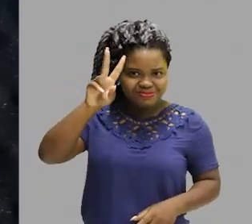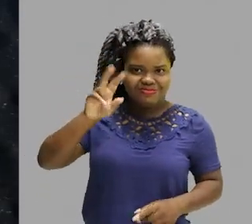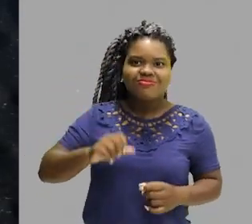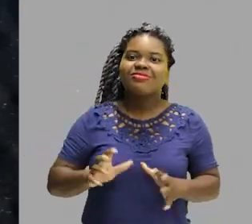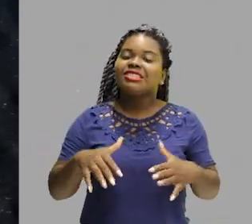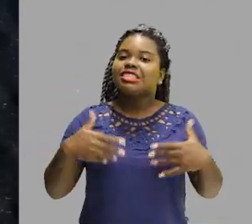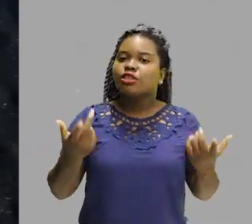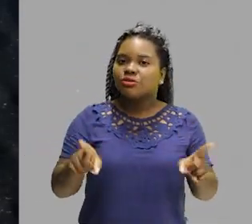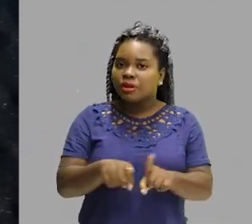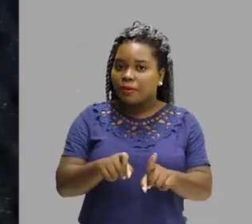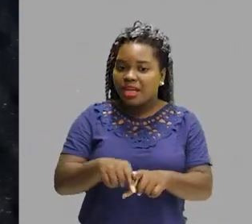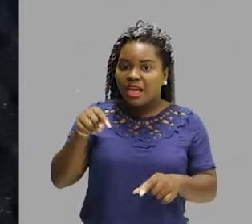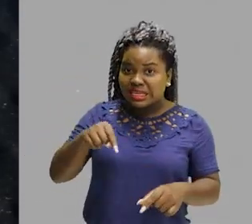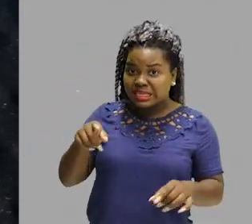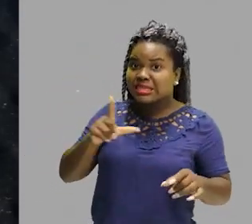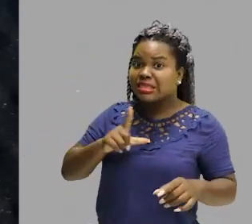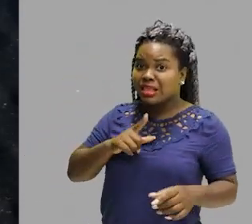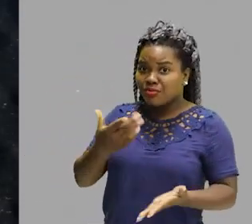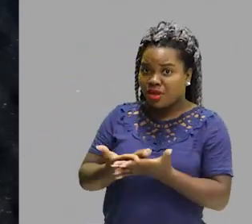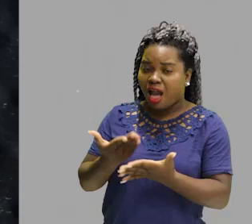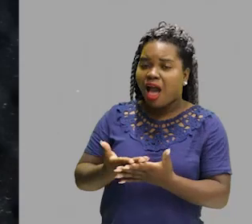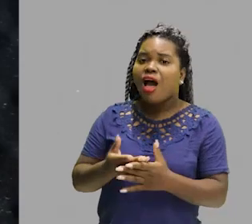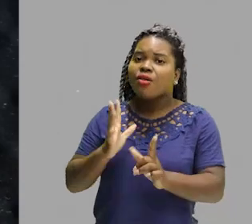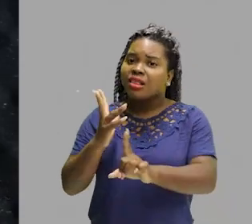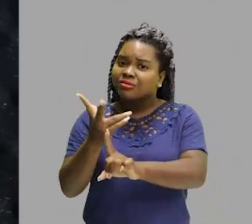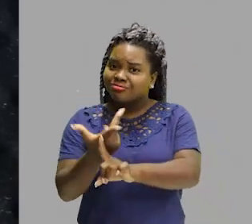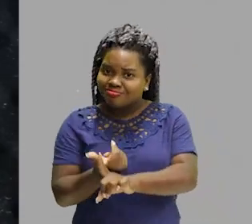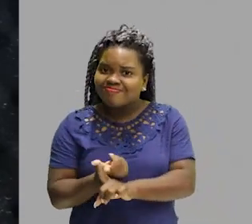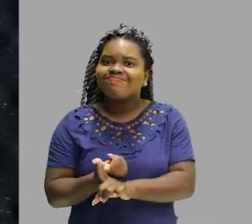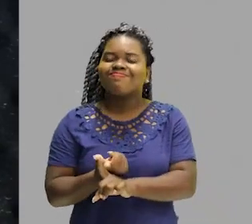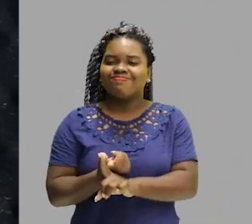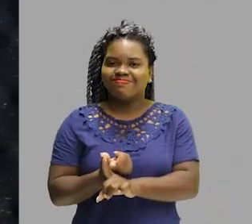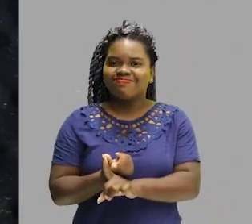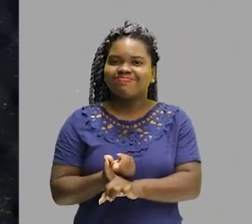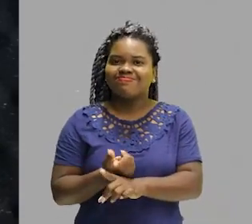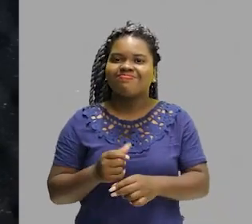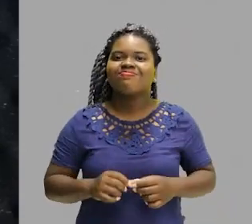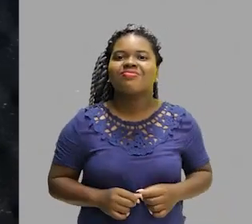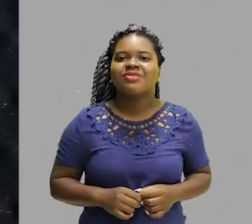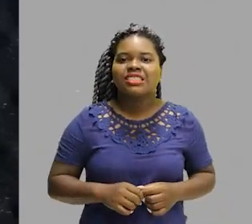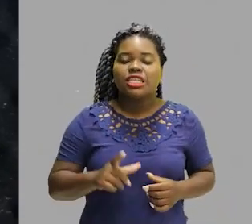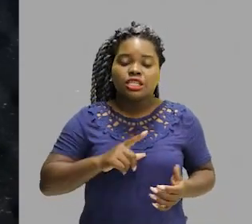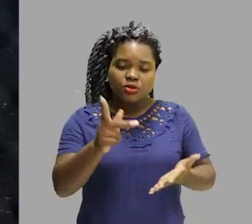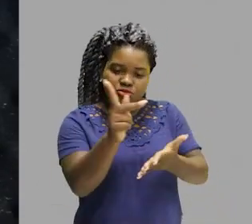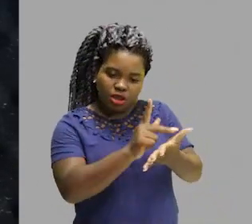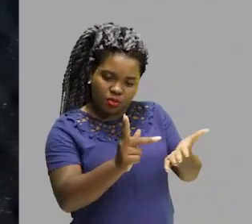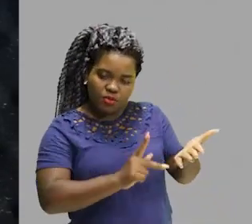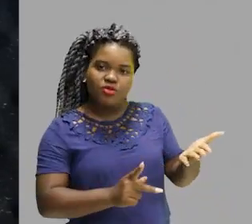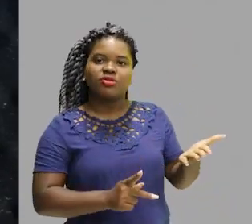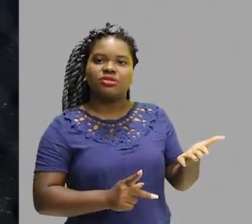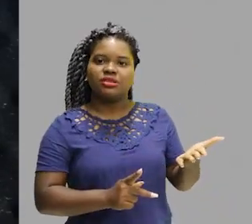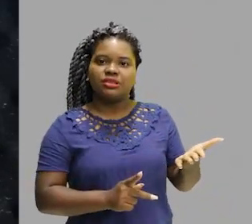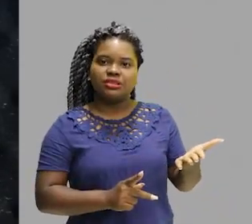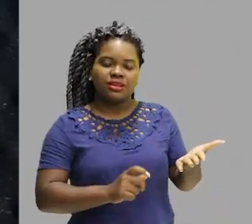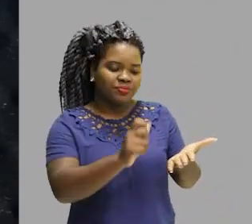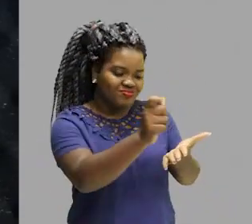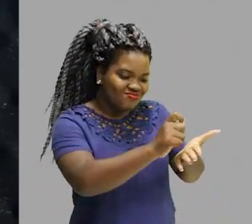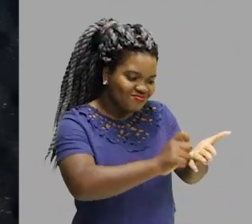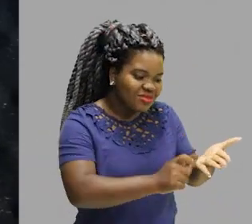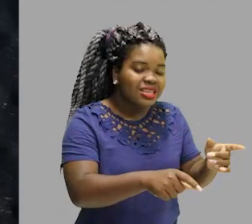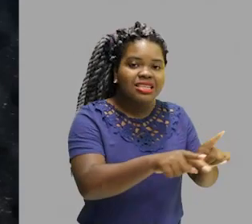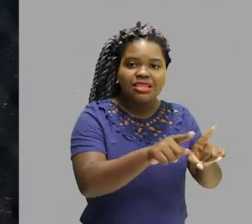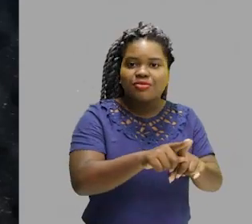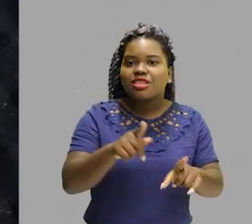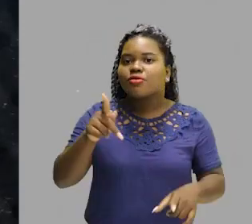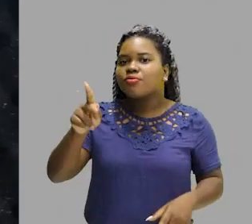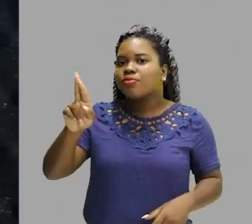aqui o conceito traz, o nosso poeta, aquele que cria, certo? Nós temos a poesia, que é escrita em versos, nós temos a